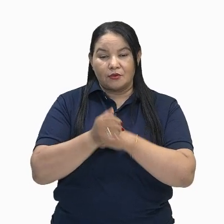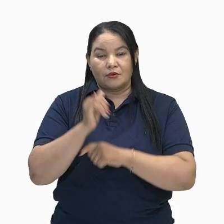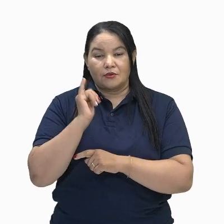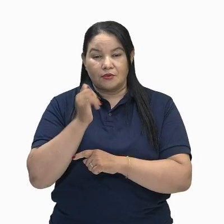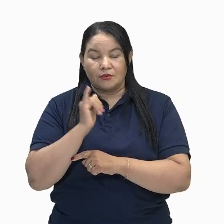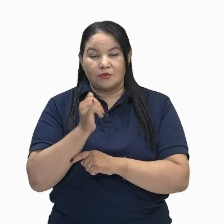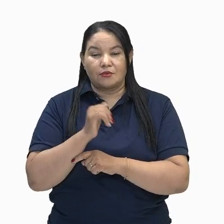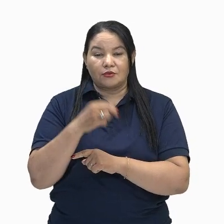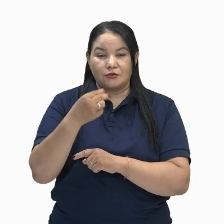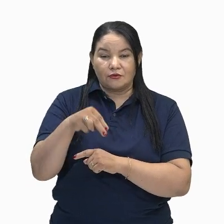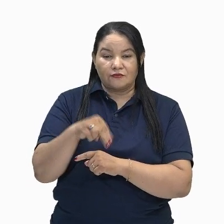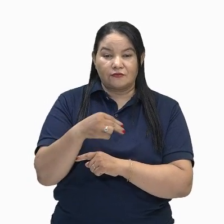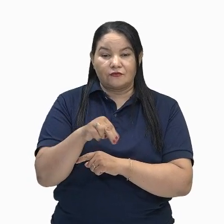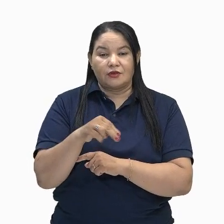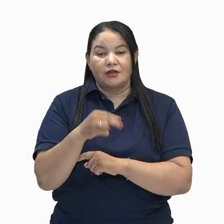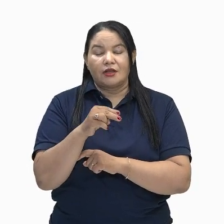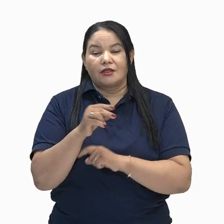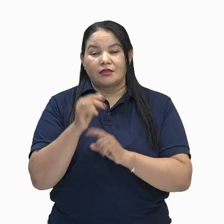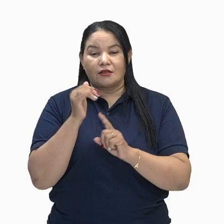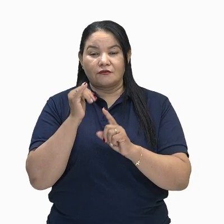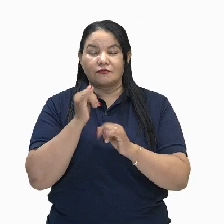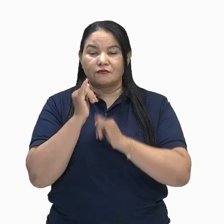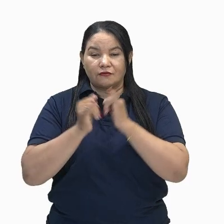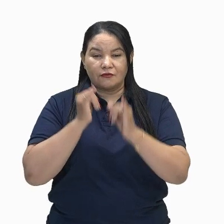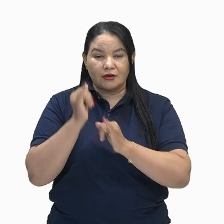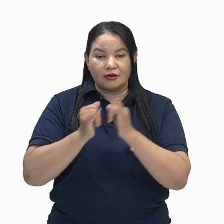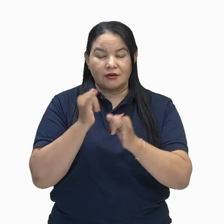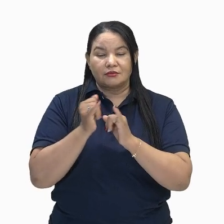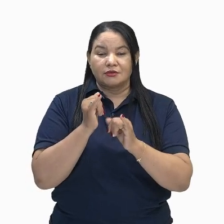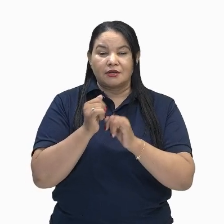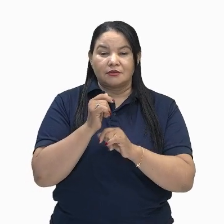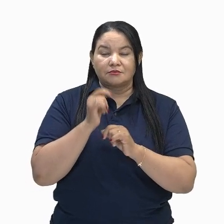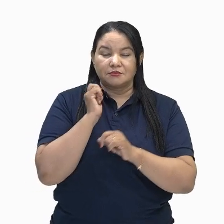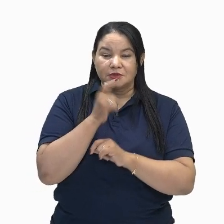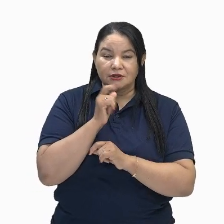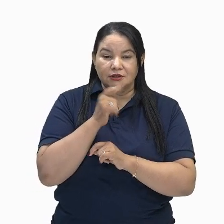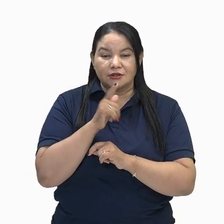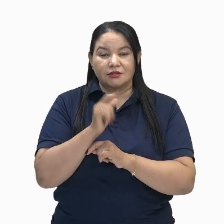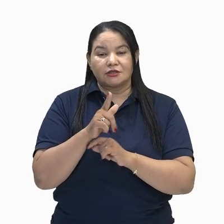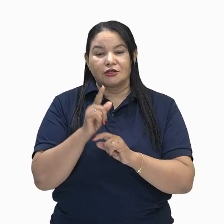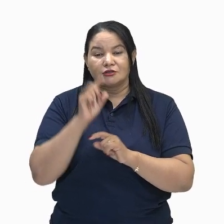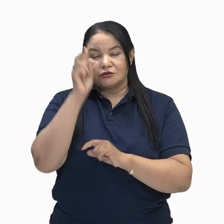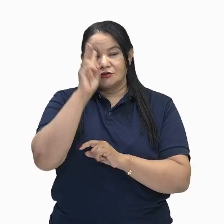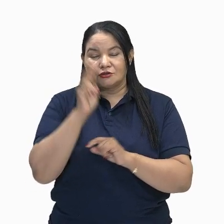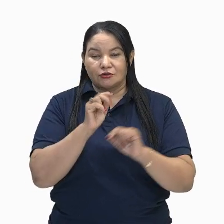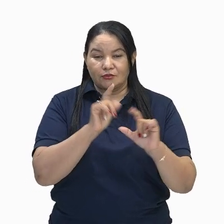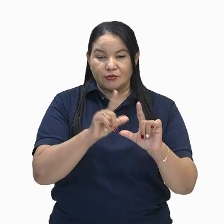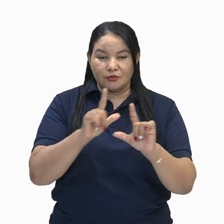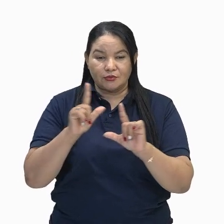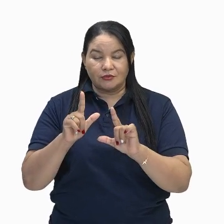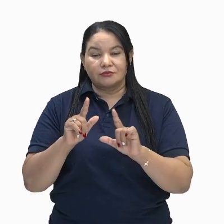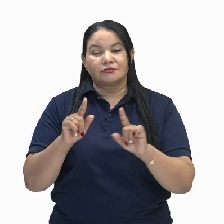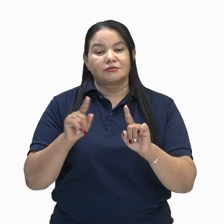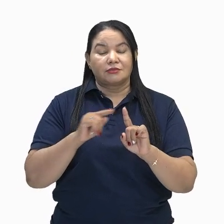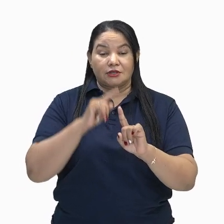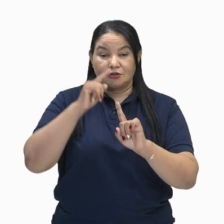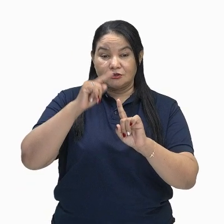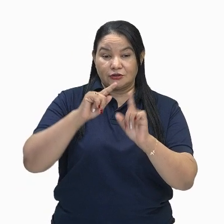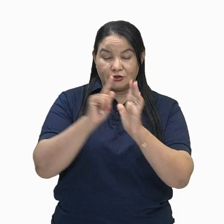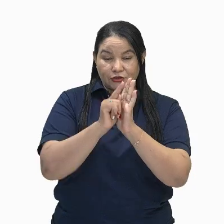novela, a fábula, a piada, a história em quadrinhos. Então, esses são os gêneros textuais. Então, observe que para